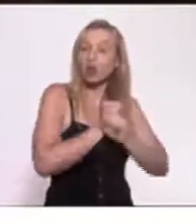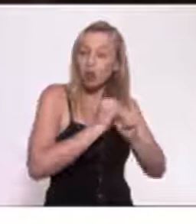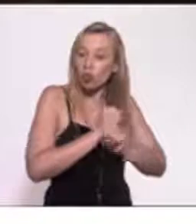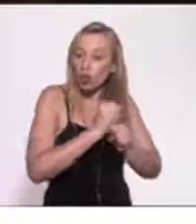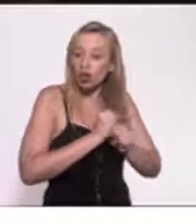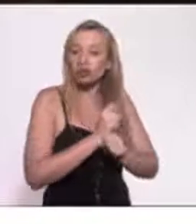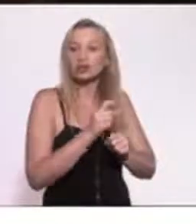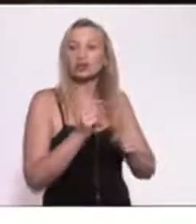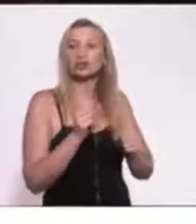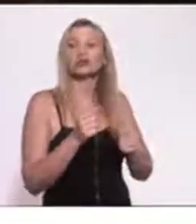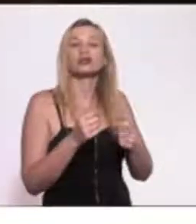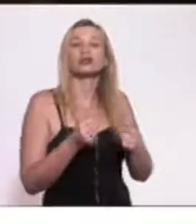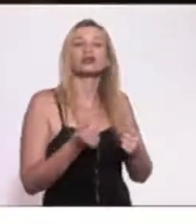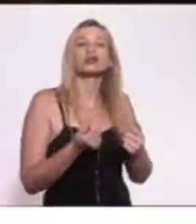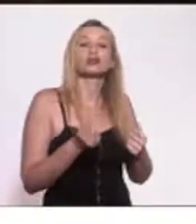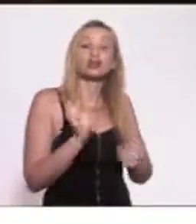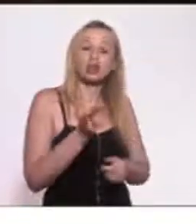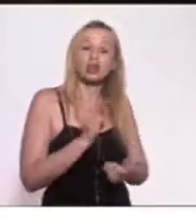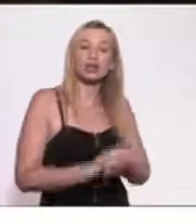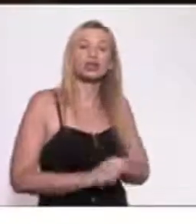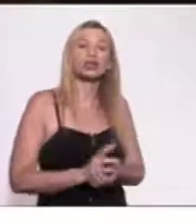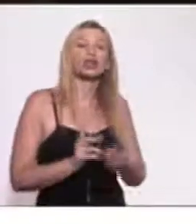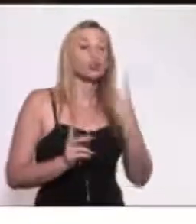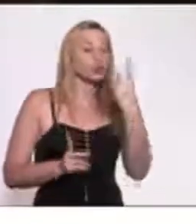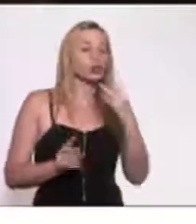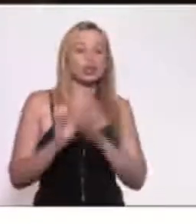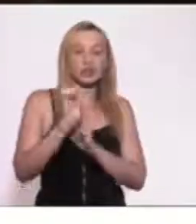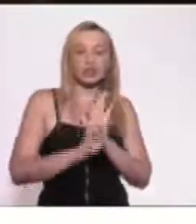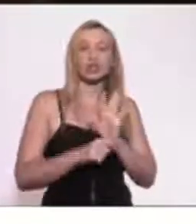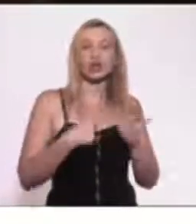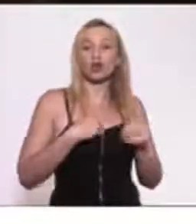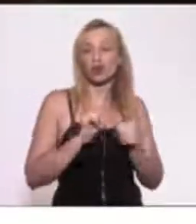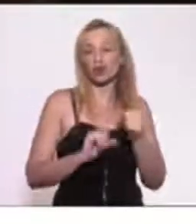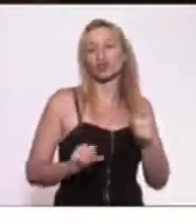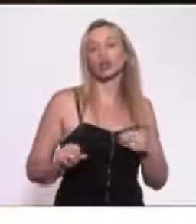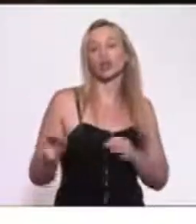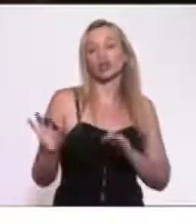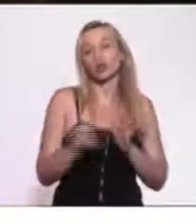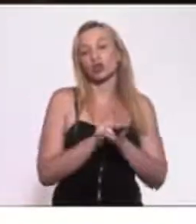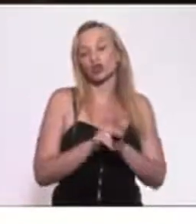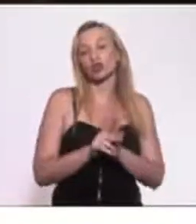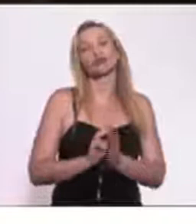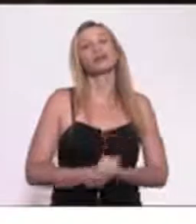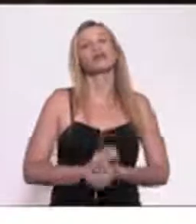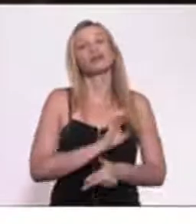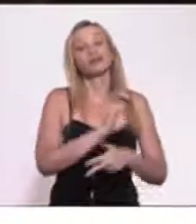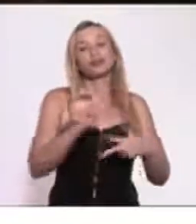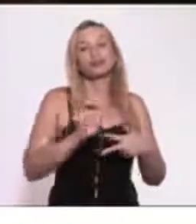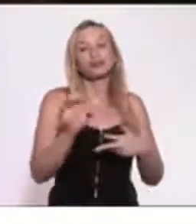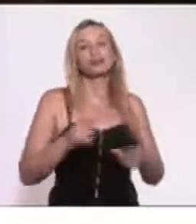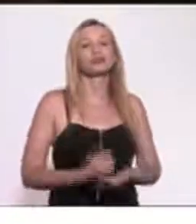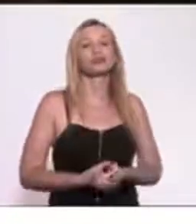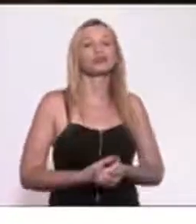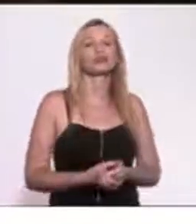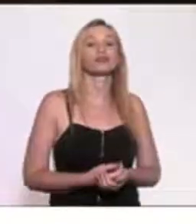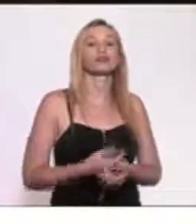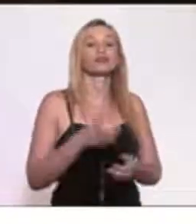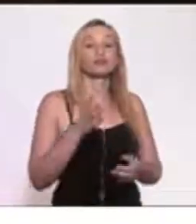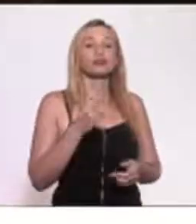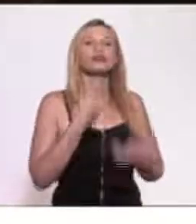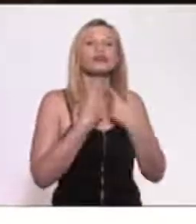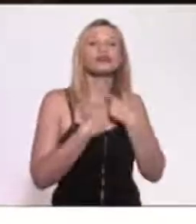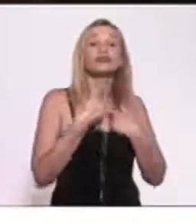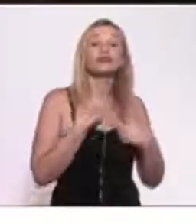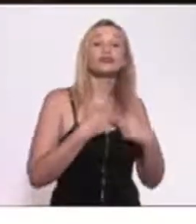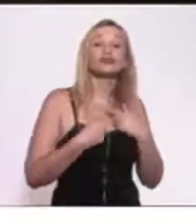precisa. Por isso, eu fiz duas emendas a esse projeto do Executivo, com a intenção de aumentar a